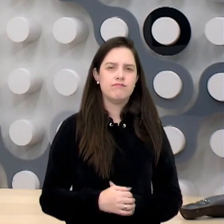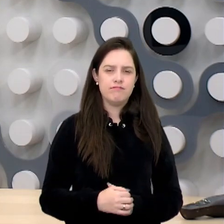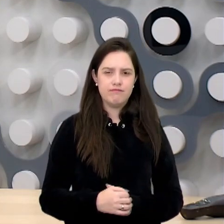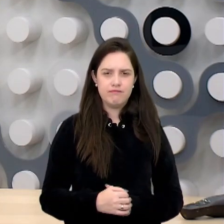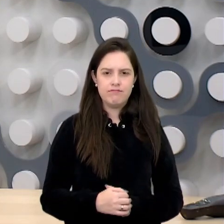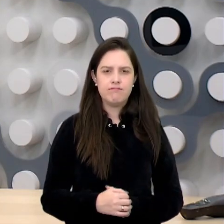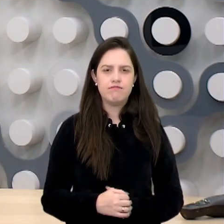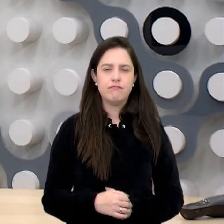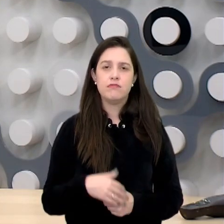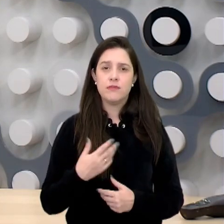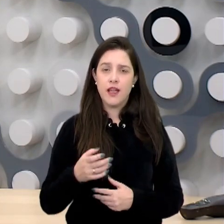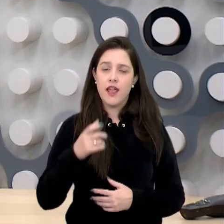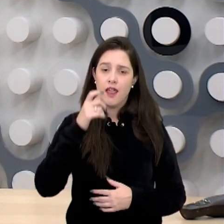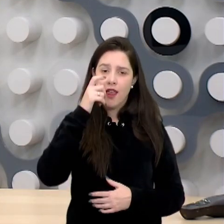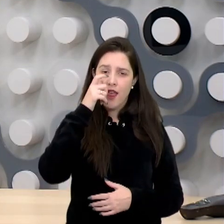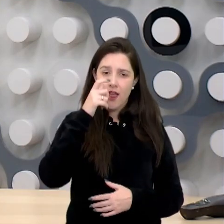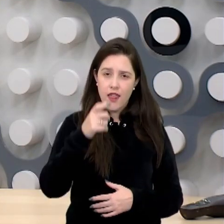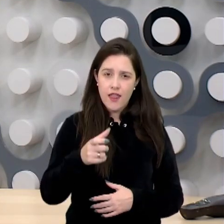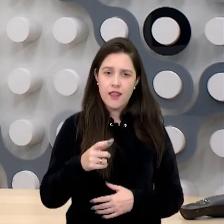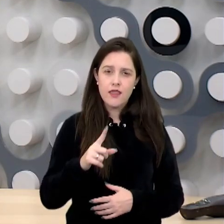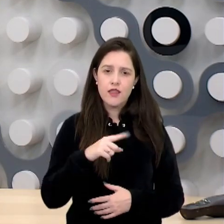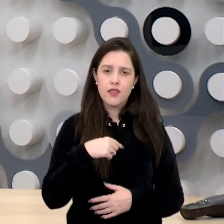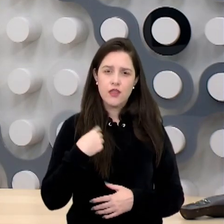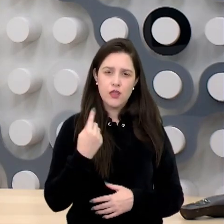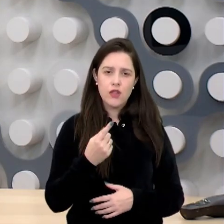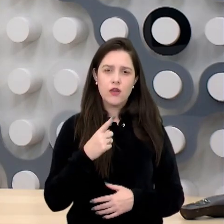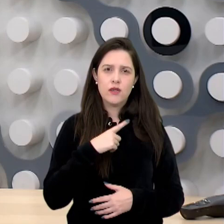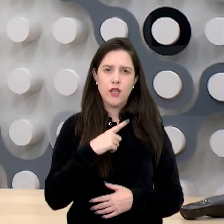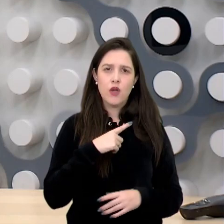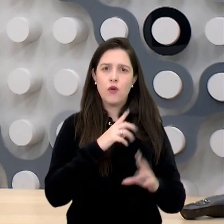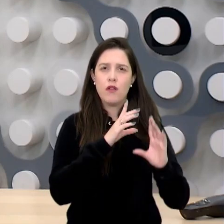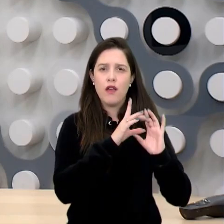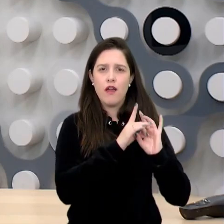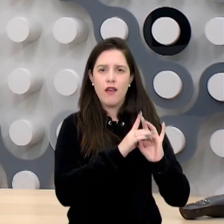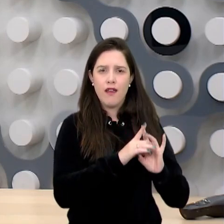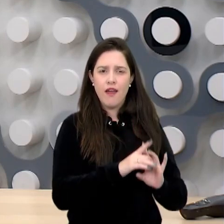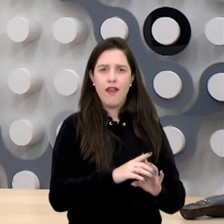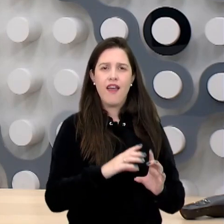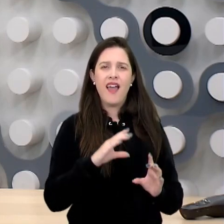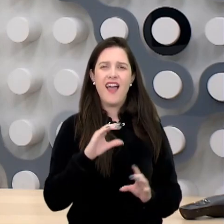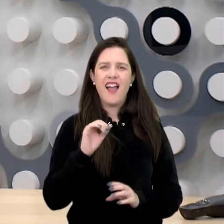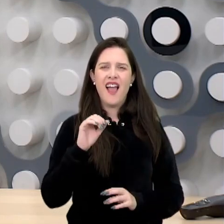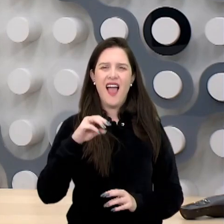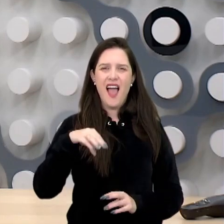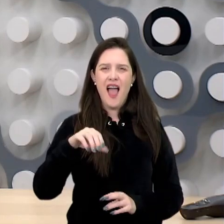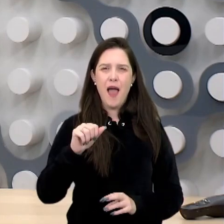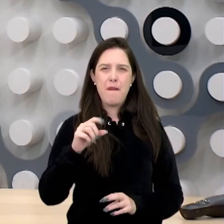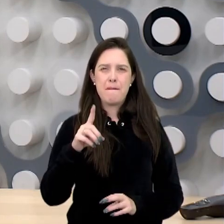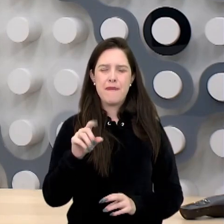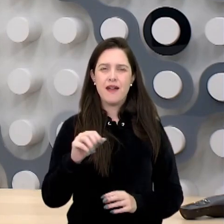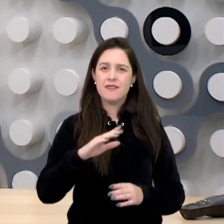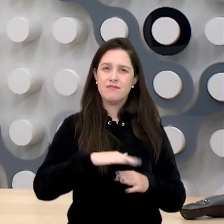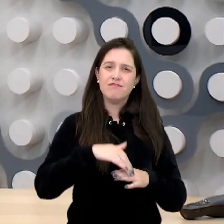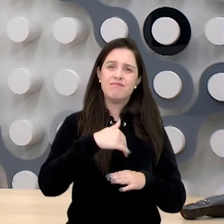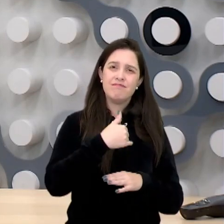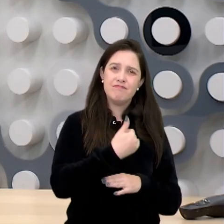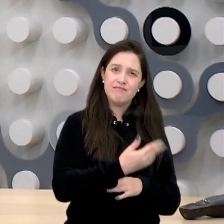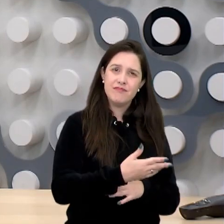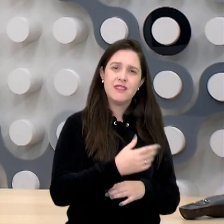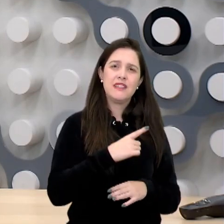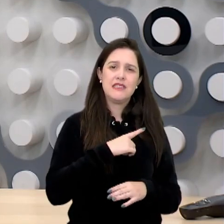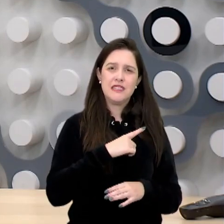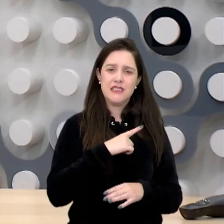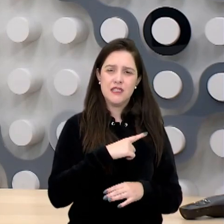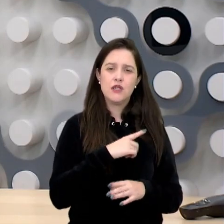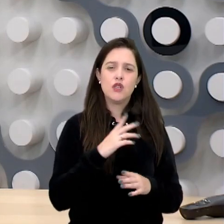sísmica. É interessante, né, porque nós não temos só uma relação de camadas internas do planeta, nós também temos essas camadas aí